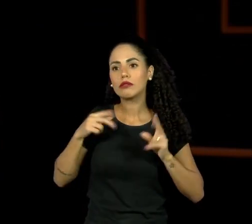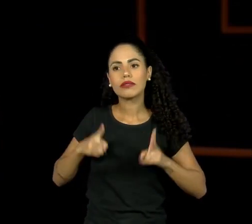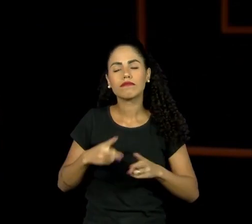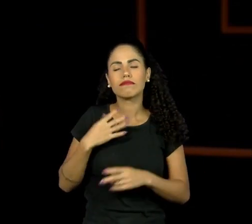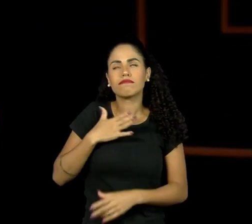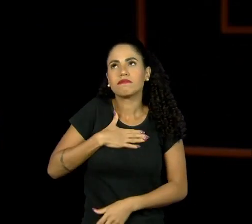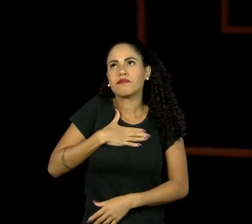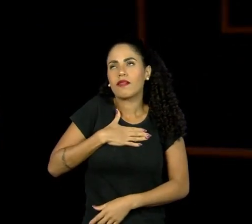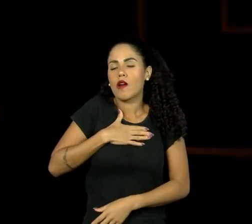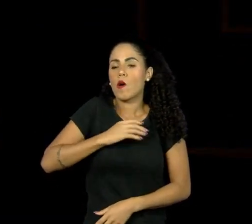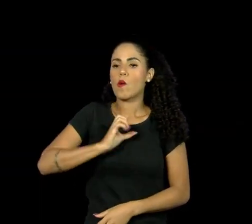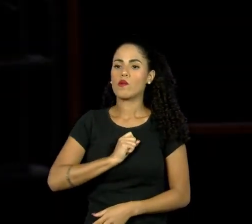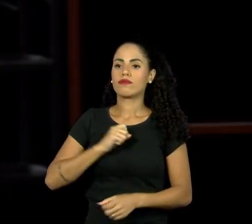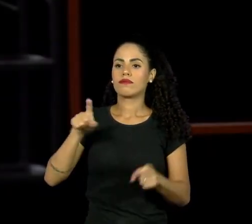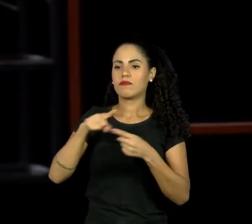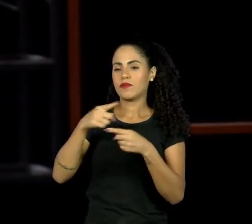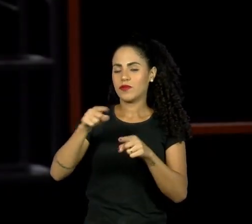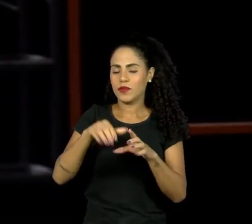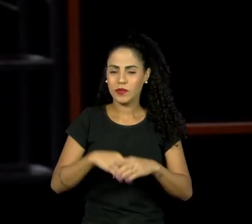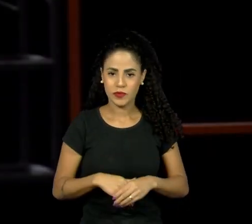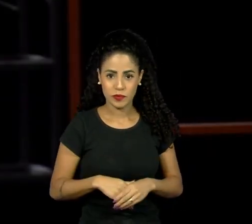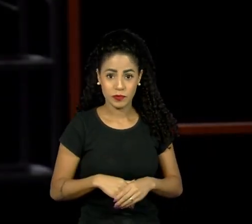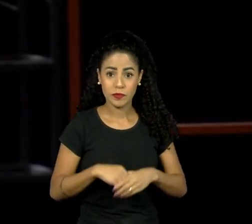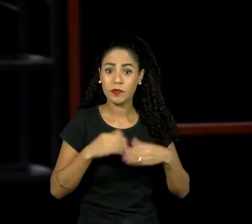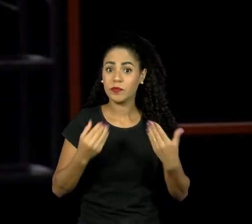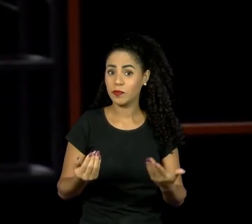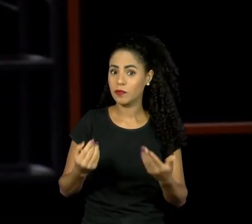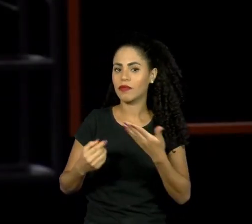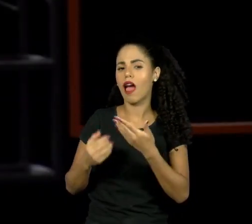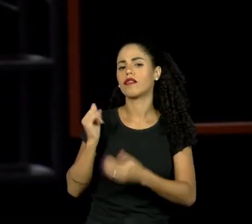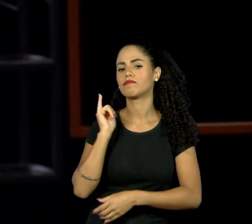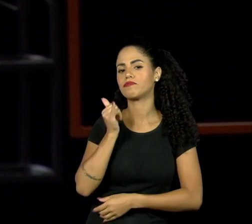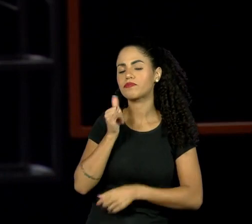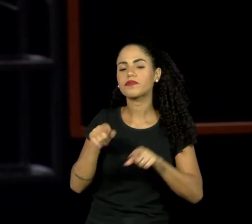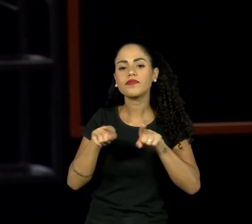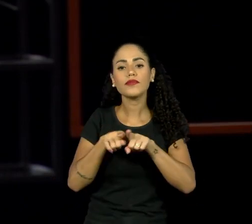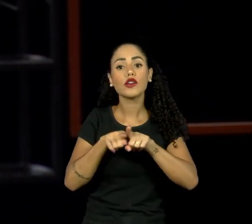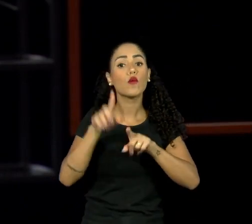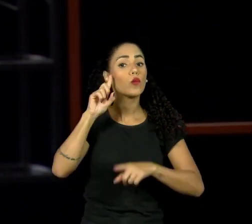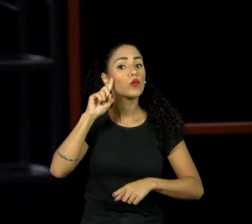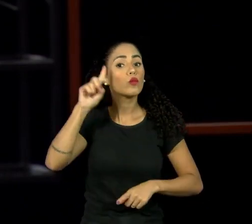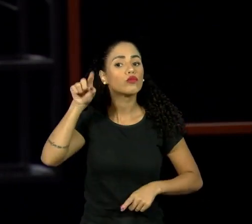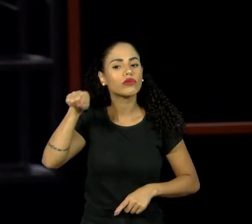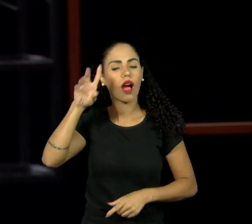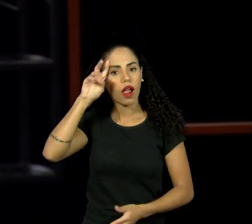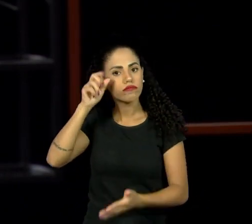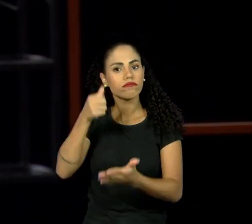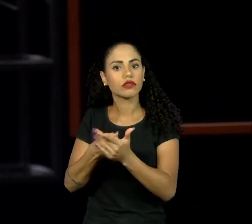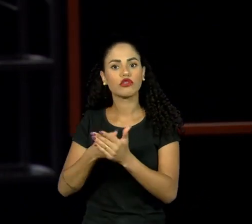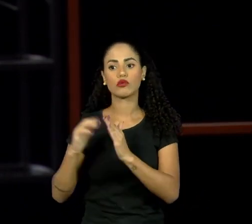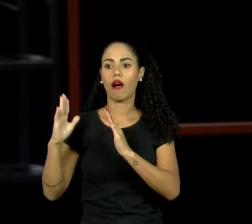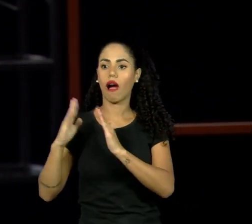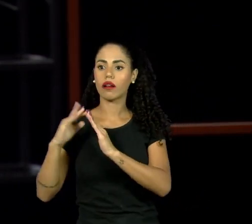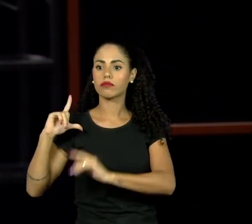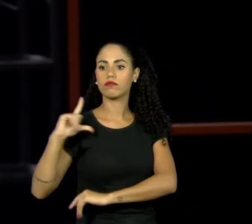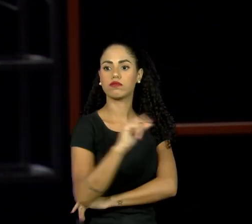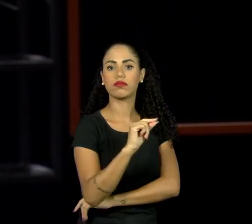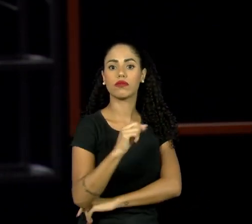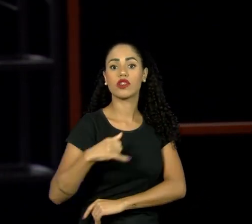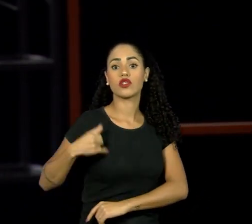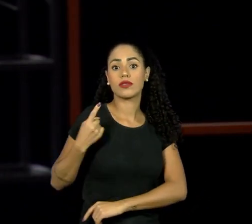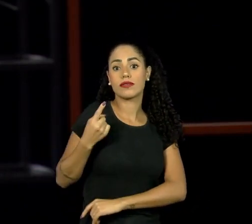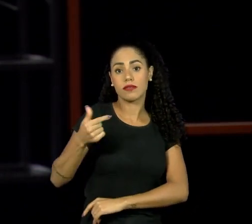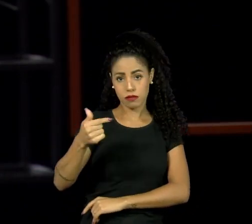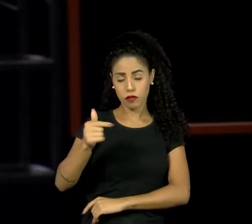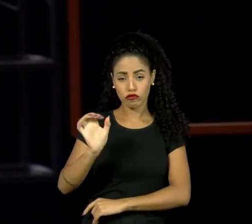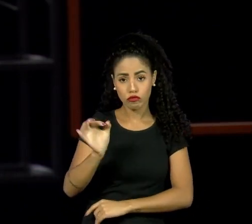apaixonada muito pela música. Baby nos contou também sobre o dia em que ela resolveu sair de casa. Ela tinha 17 anos